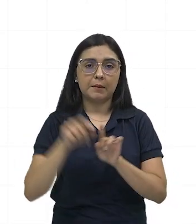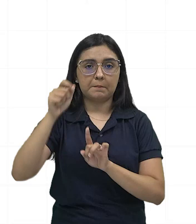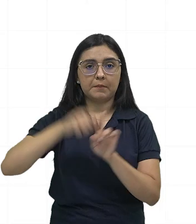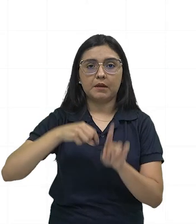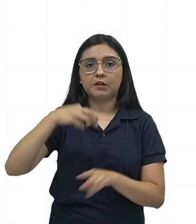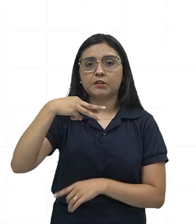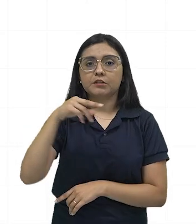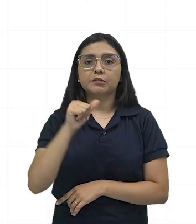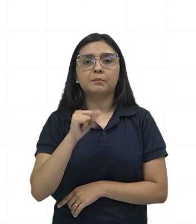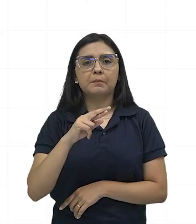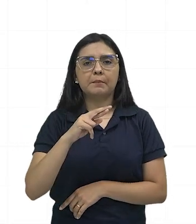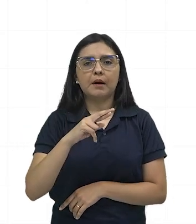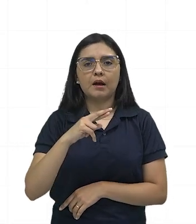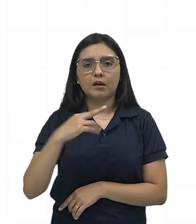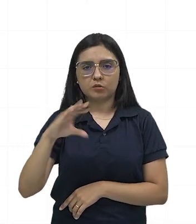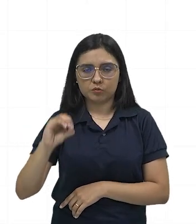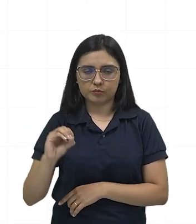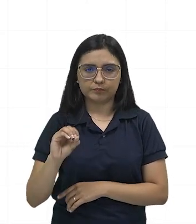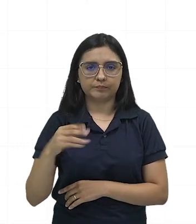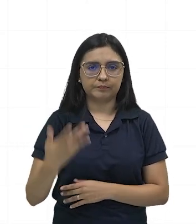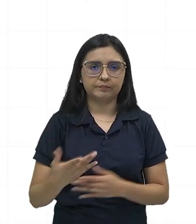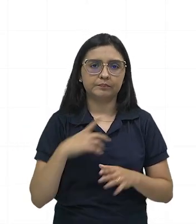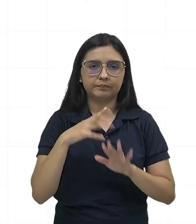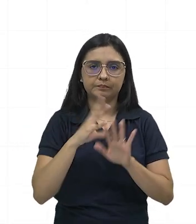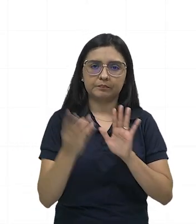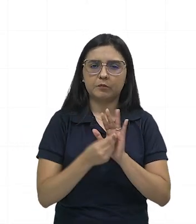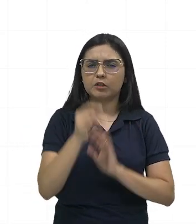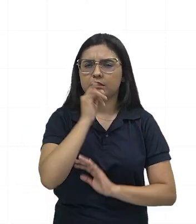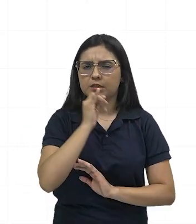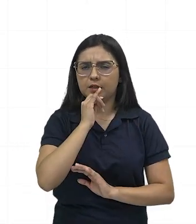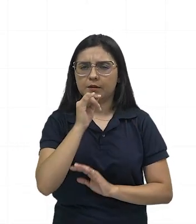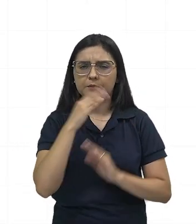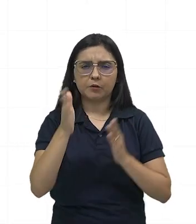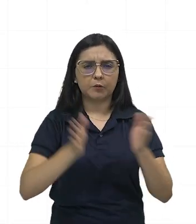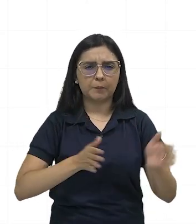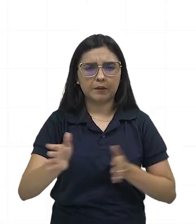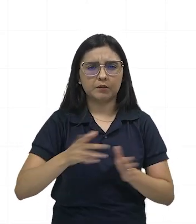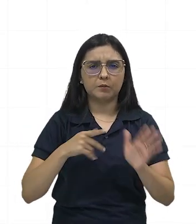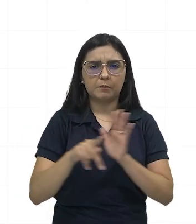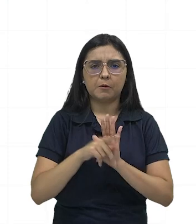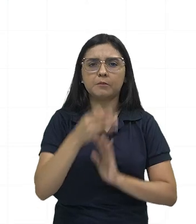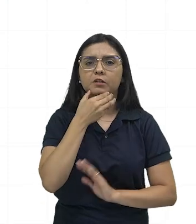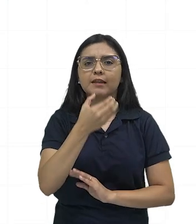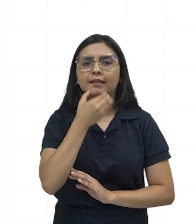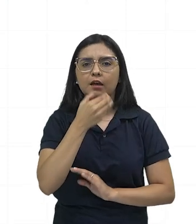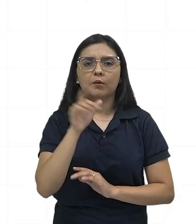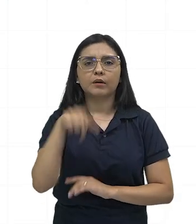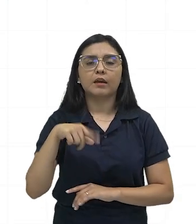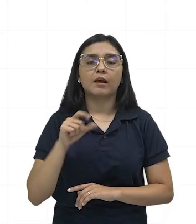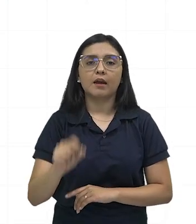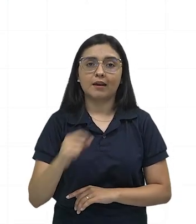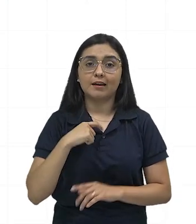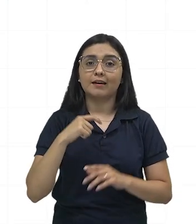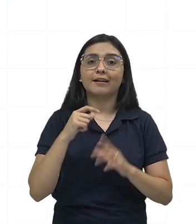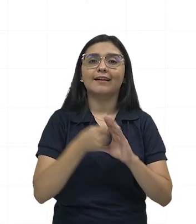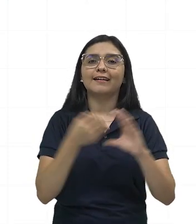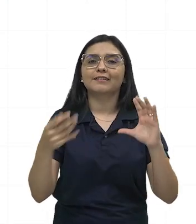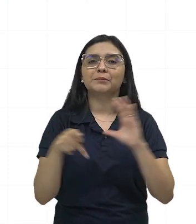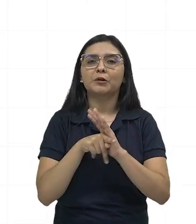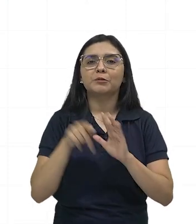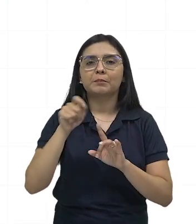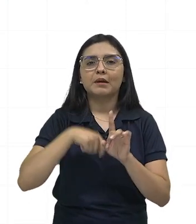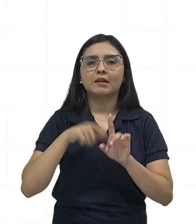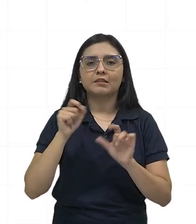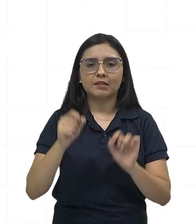Na região amazônica, por exemplo, na época do Natal, uma coisa que é bem característica é o quê? As chuvas, né? A gente